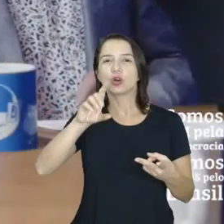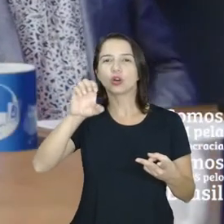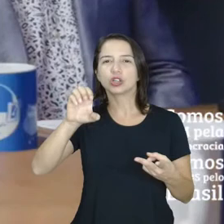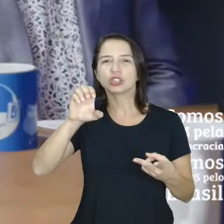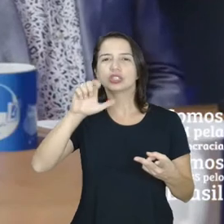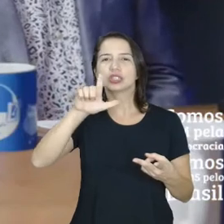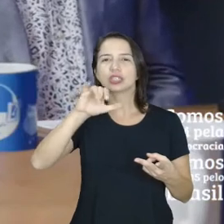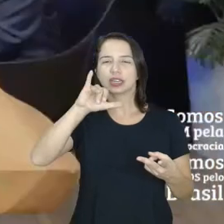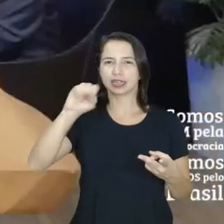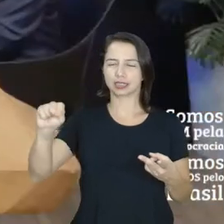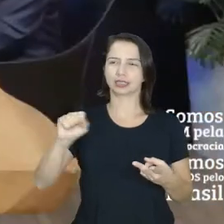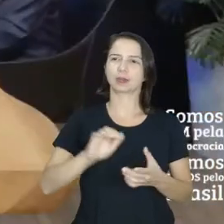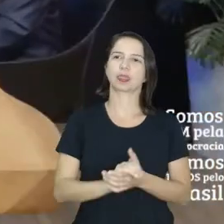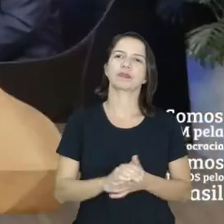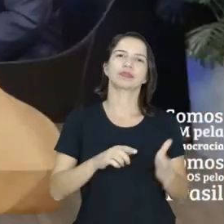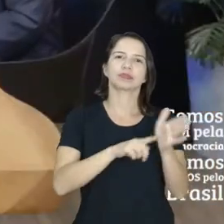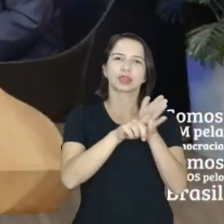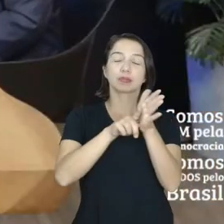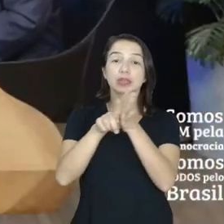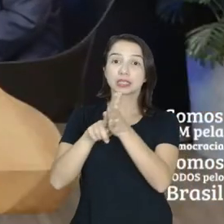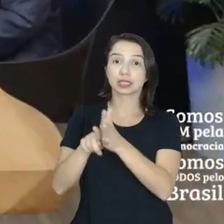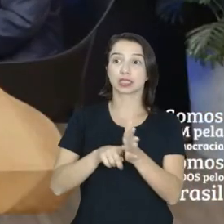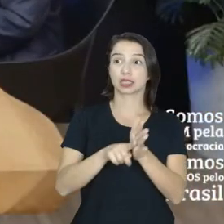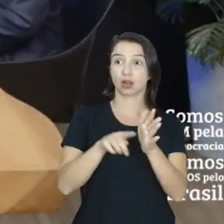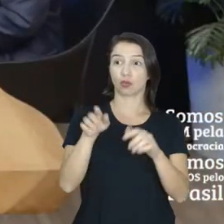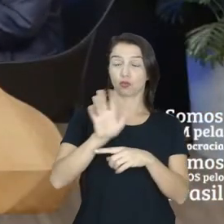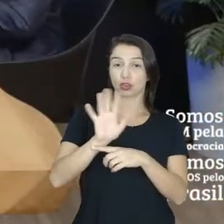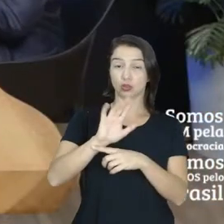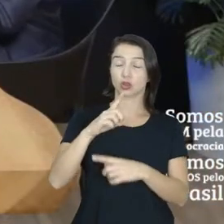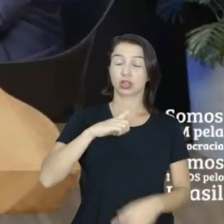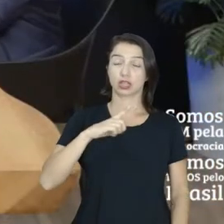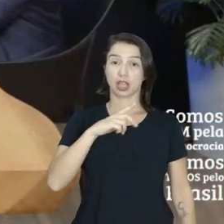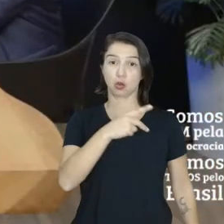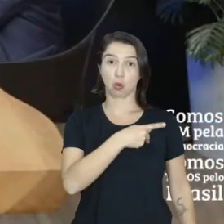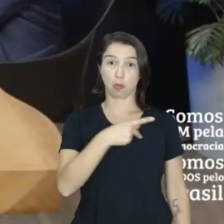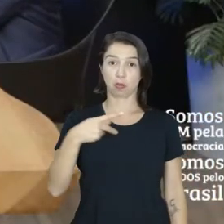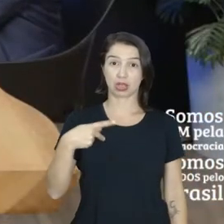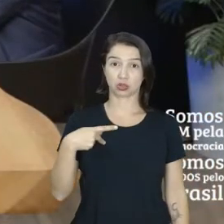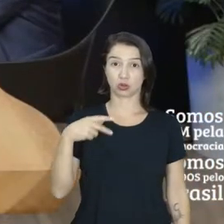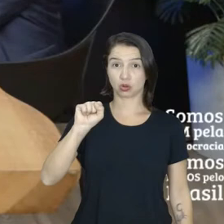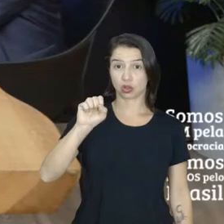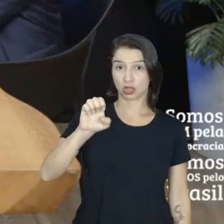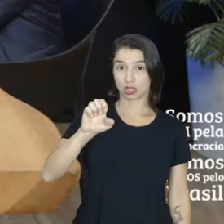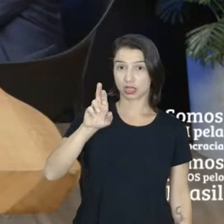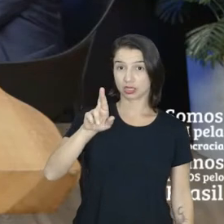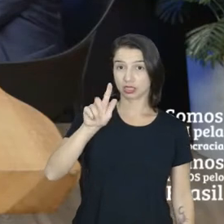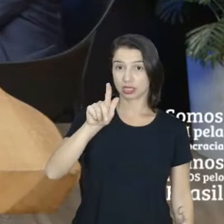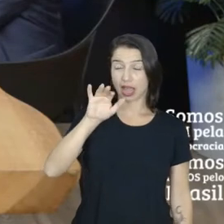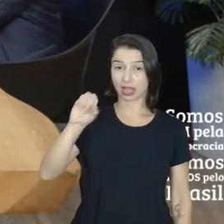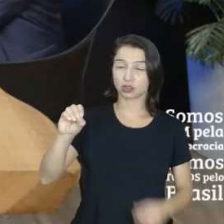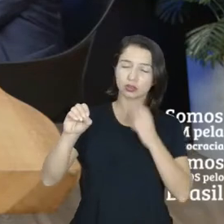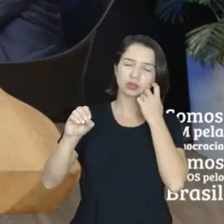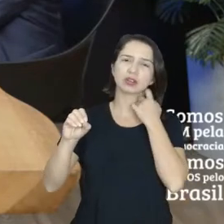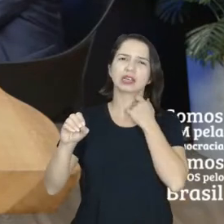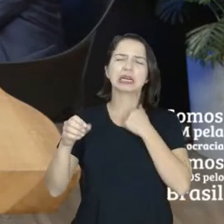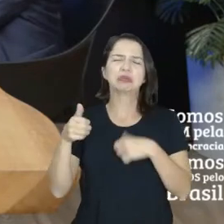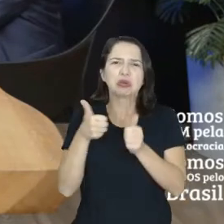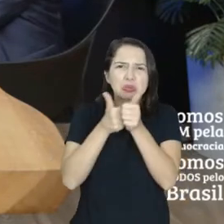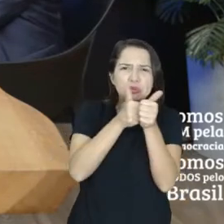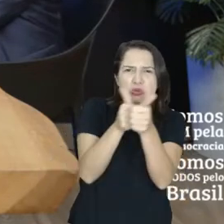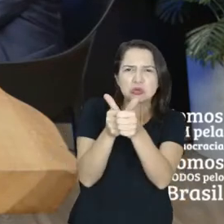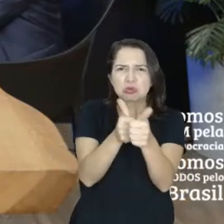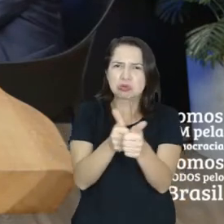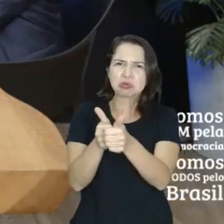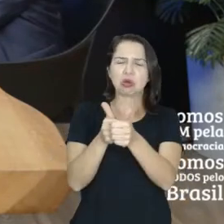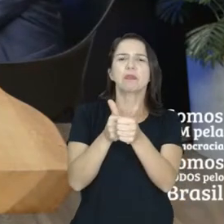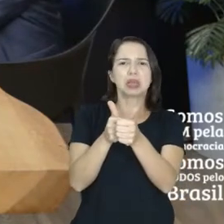Pastor Sérgio Duzilek. Perseguido recentemente, você deve estar sabendo, né? Porque naquele evento dos evangélicos religiosos com o presidente Lula, o senhor